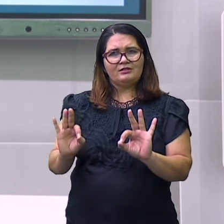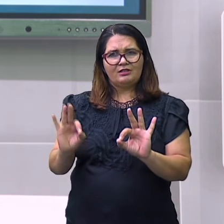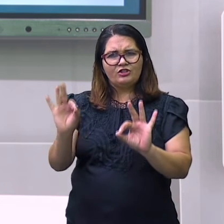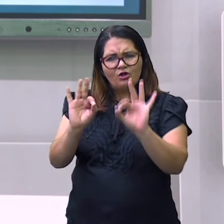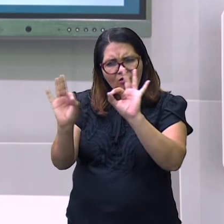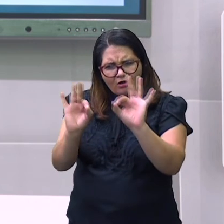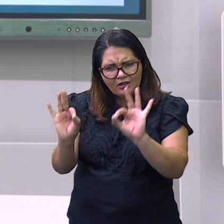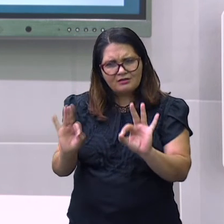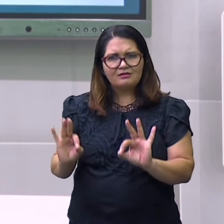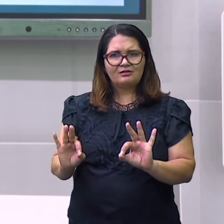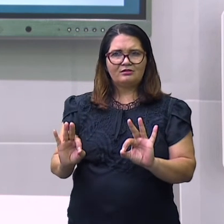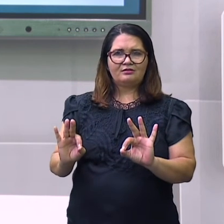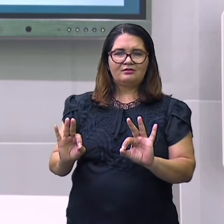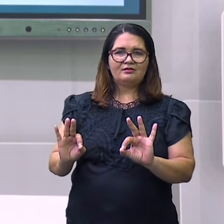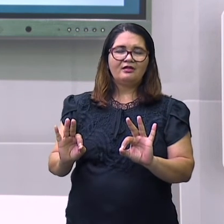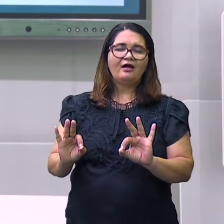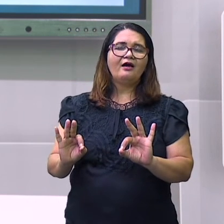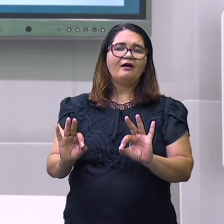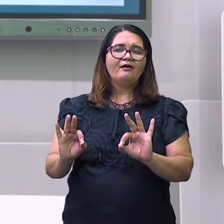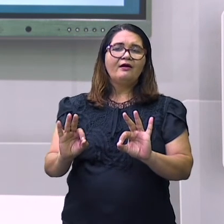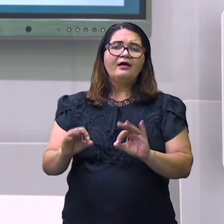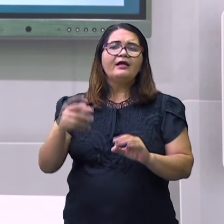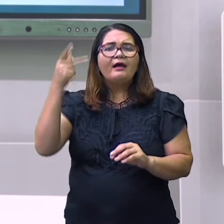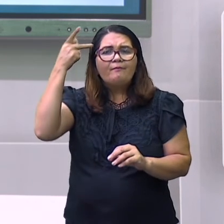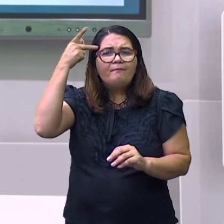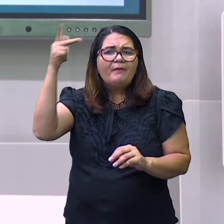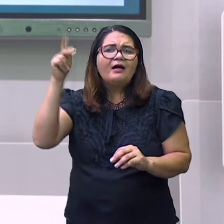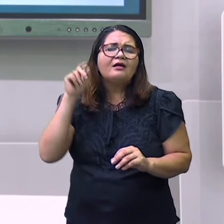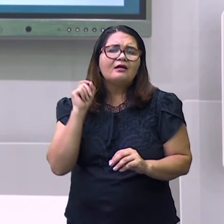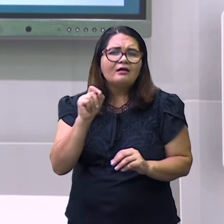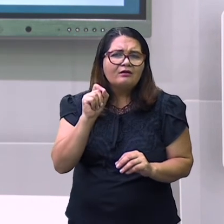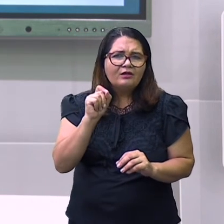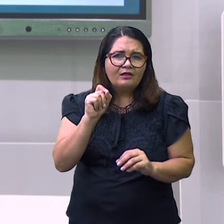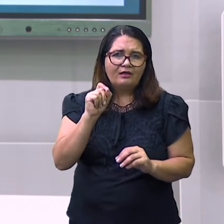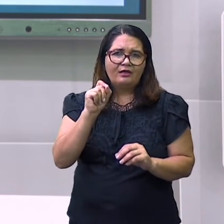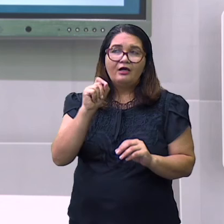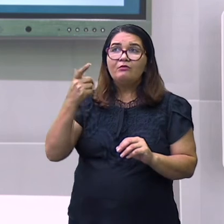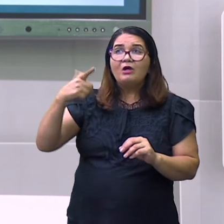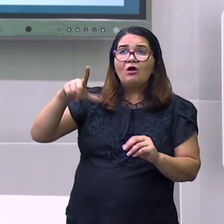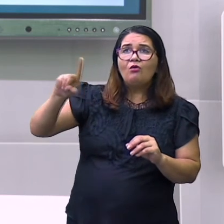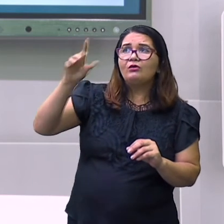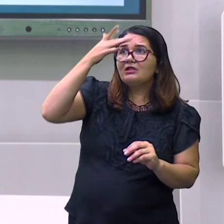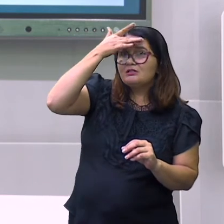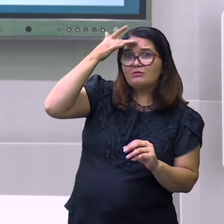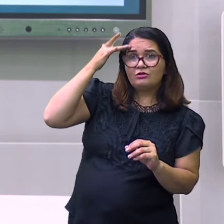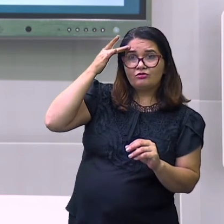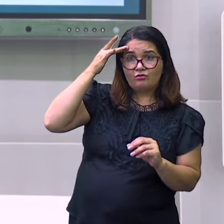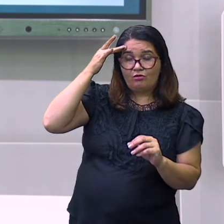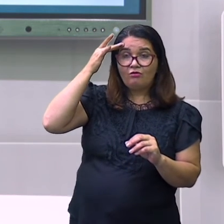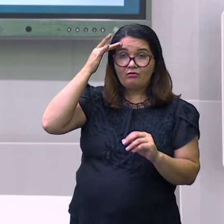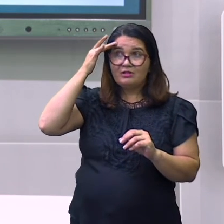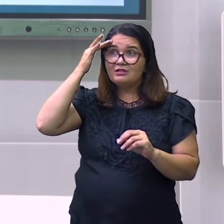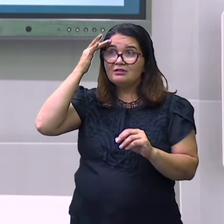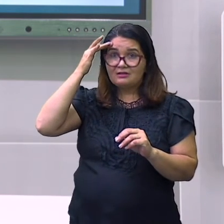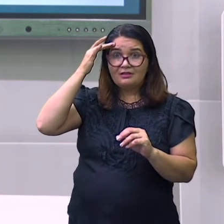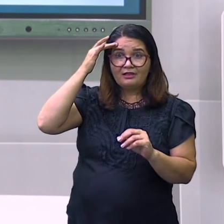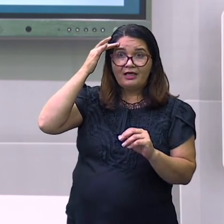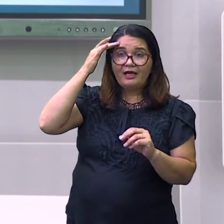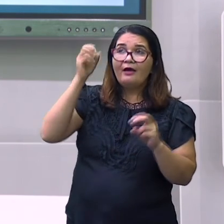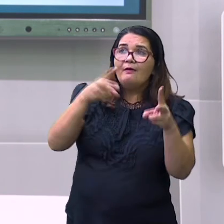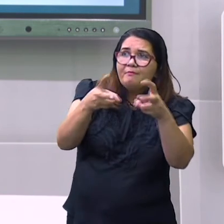que era a proposta? Para que eu preciso de uma maquete? A maquete, ela vem para trabalhar o